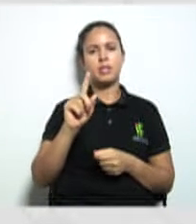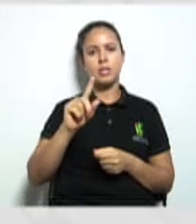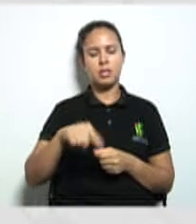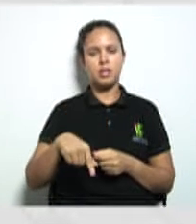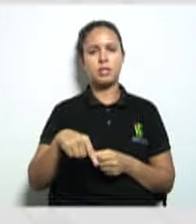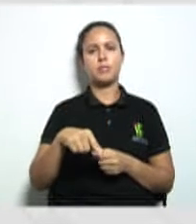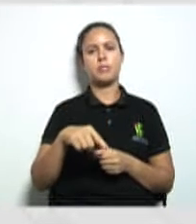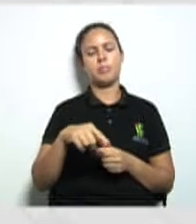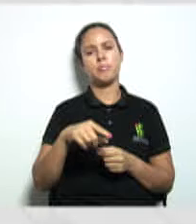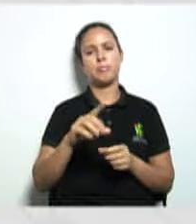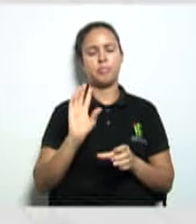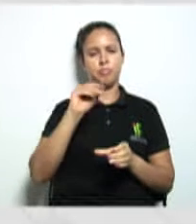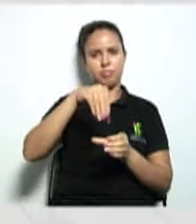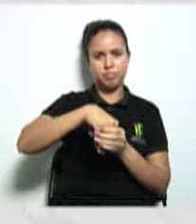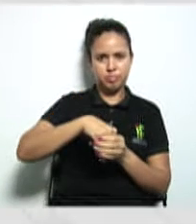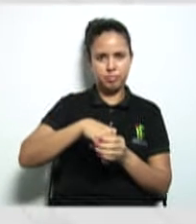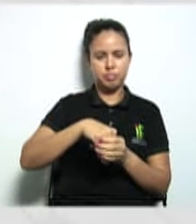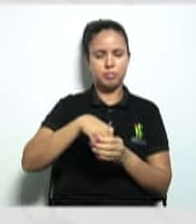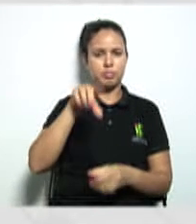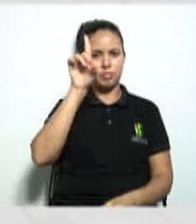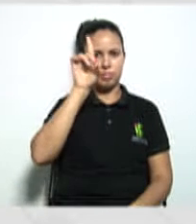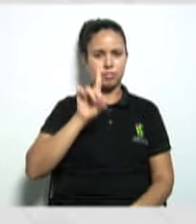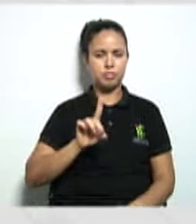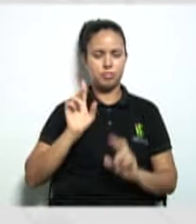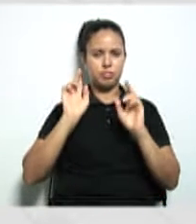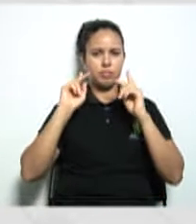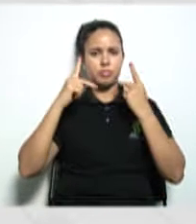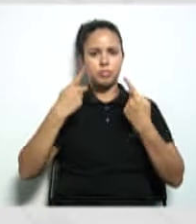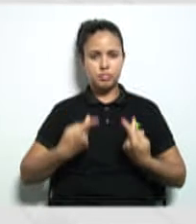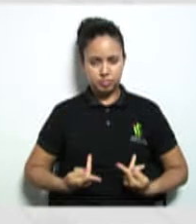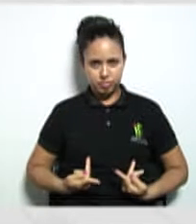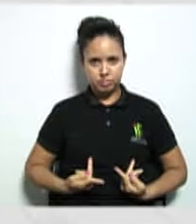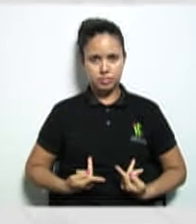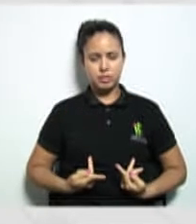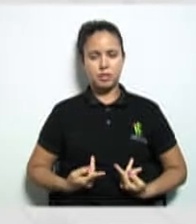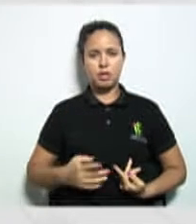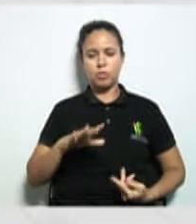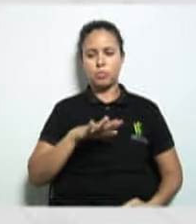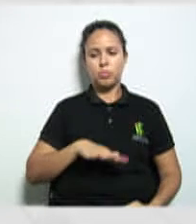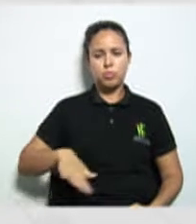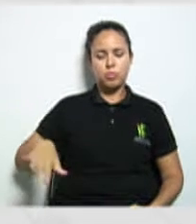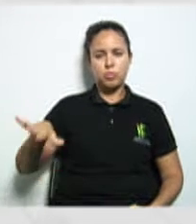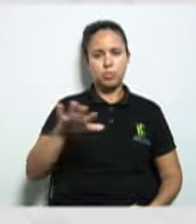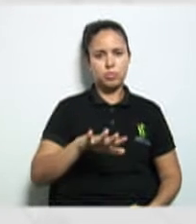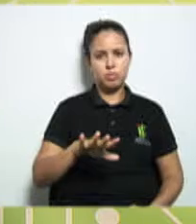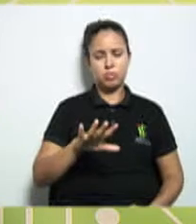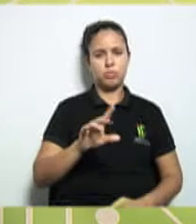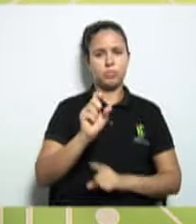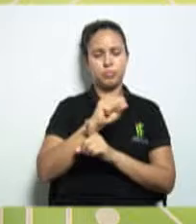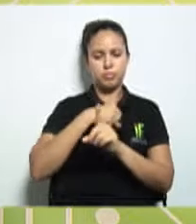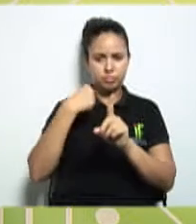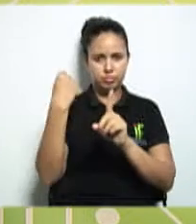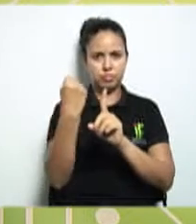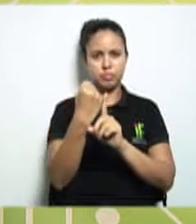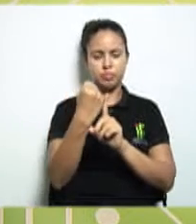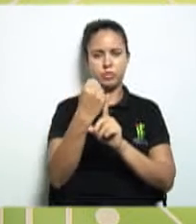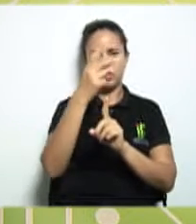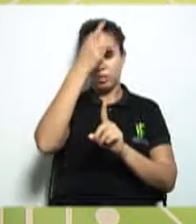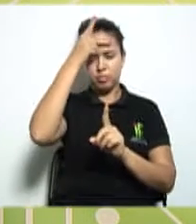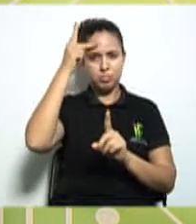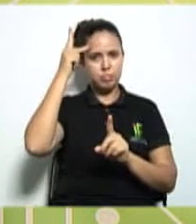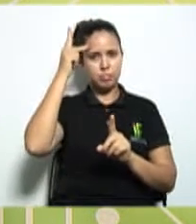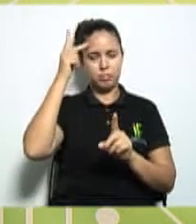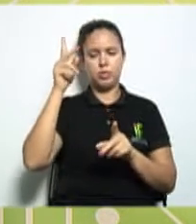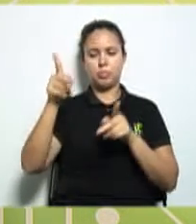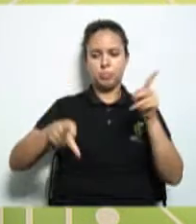quê? Direitos humanos. É o que a sociedade, o que nós, quanto seres humanos, precisamos